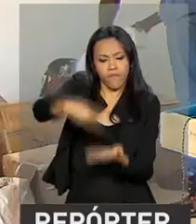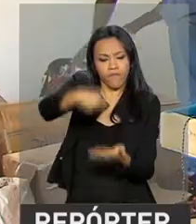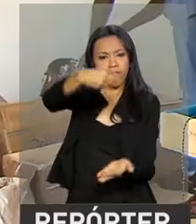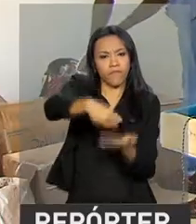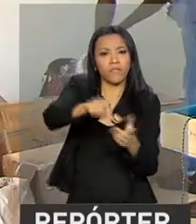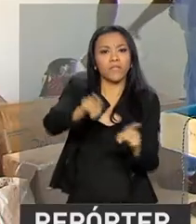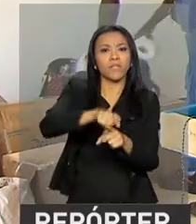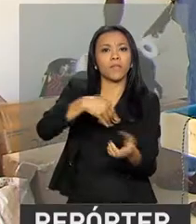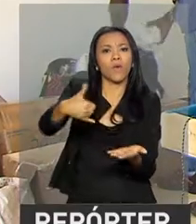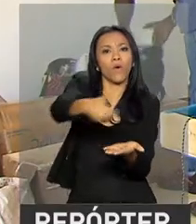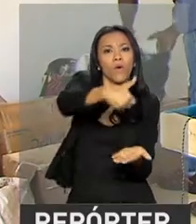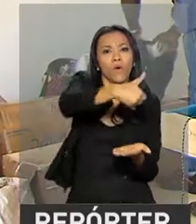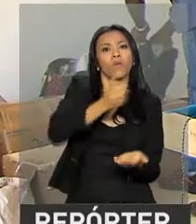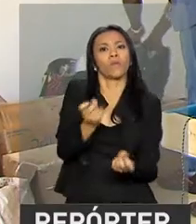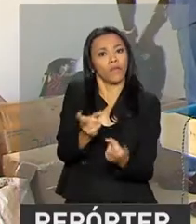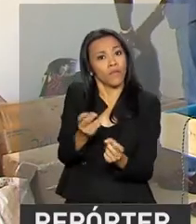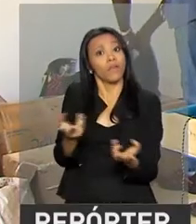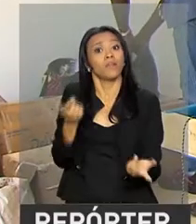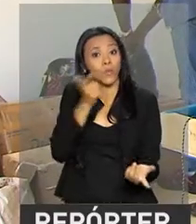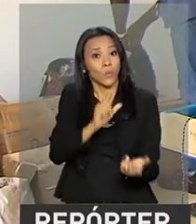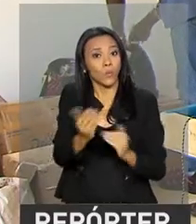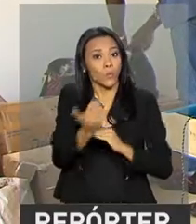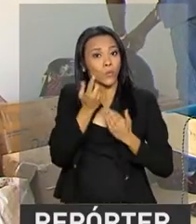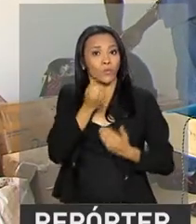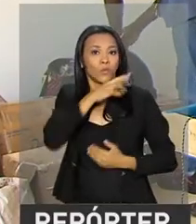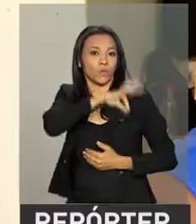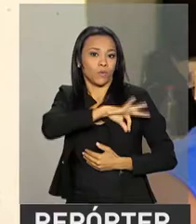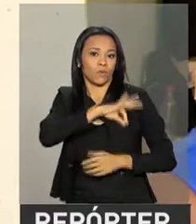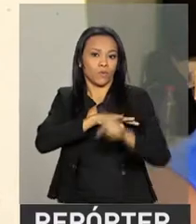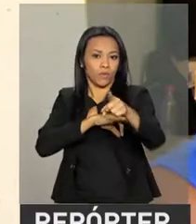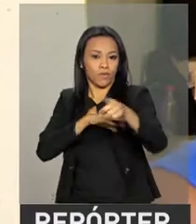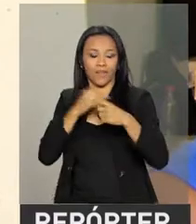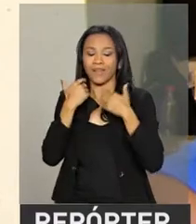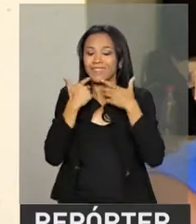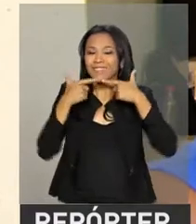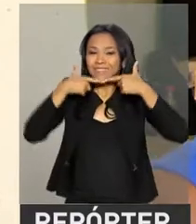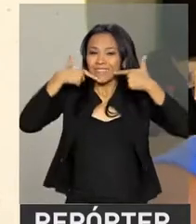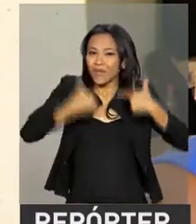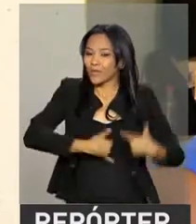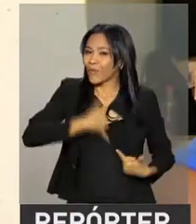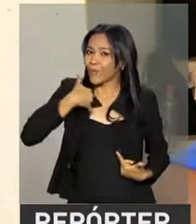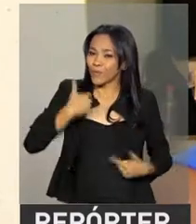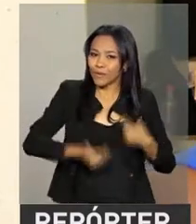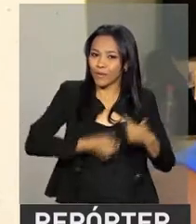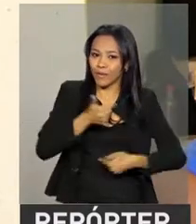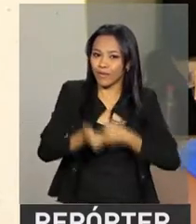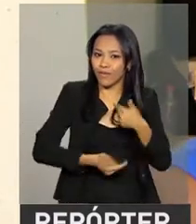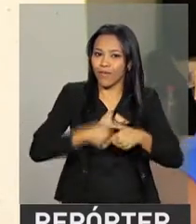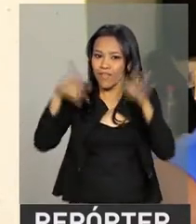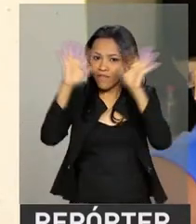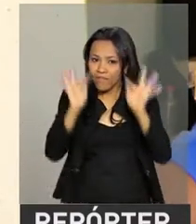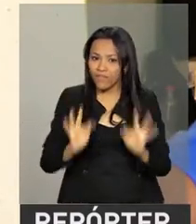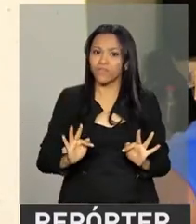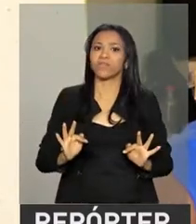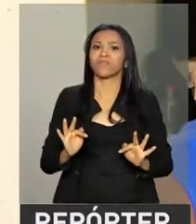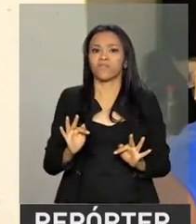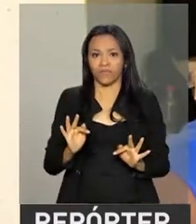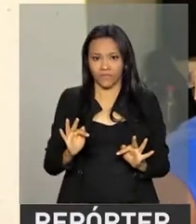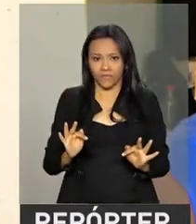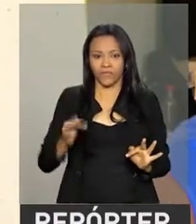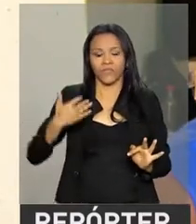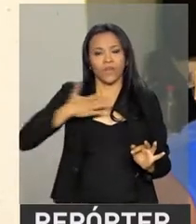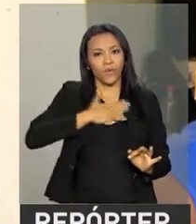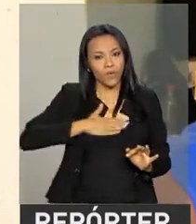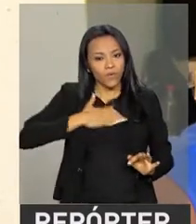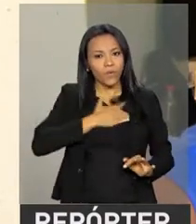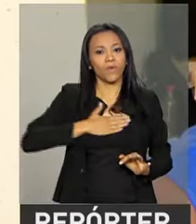E a felicidade está estampada no seu rosto. Eu tenho orgulho do meu trabalho, mas eu é feliz demais. Eu gosto de